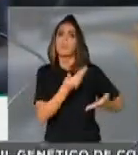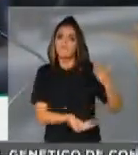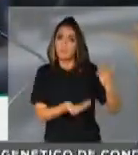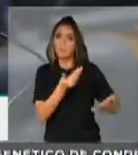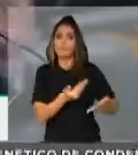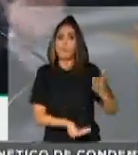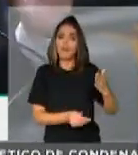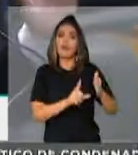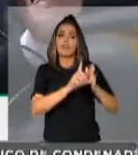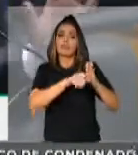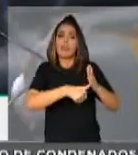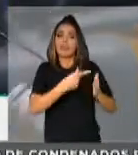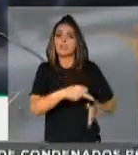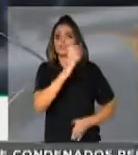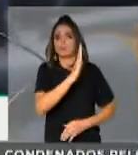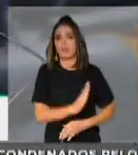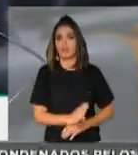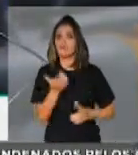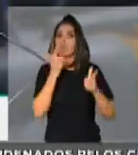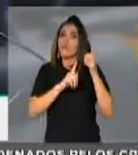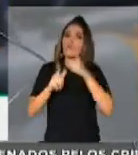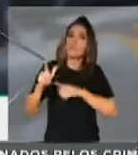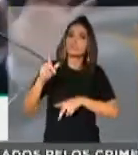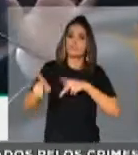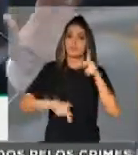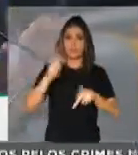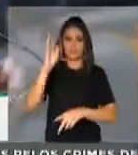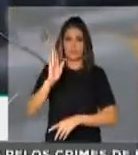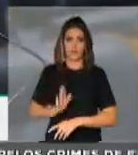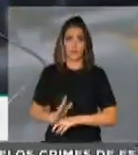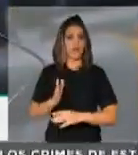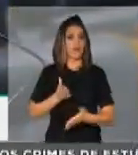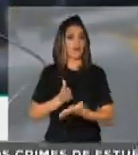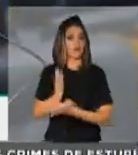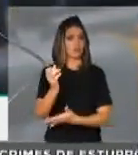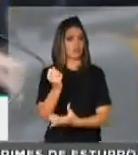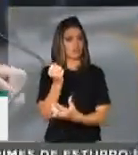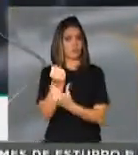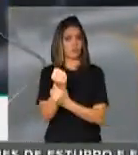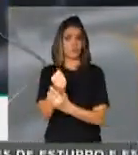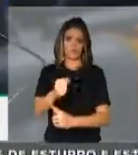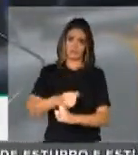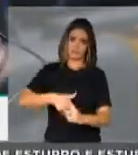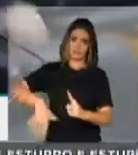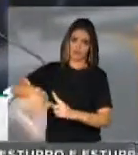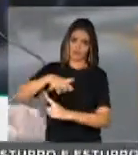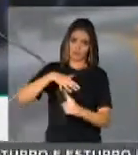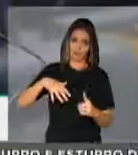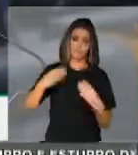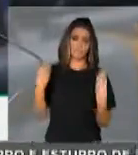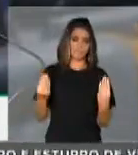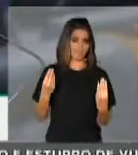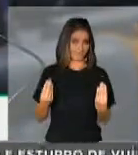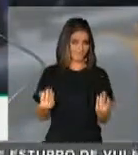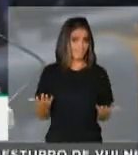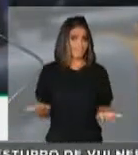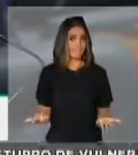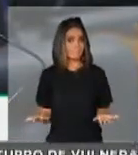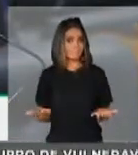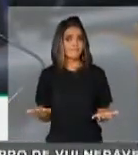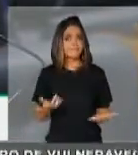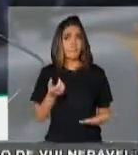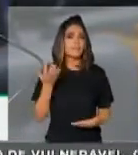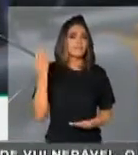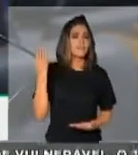para o Brasil. Uma das maiores conquistas do povo brasileiro foi a aprovação da Seguridade Social por esta casa, pelo Congresso Nacional,